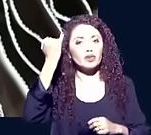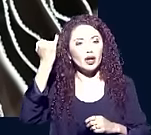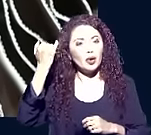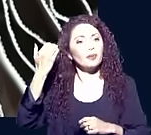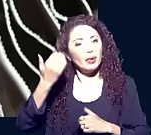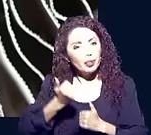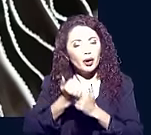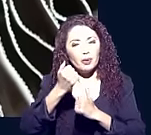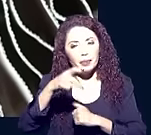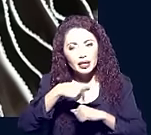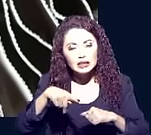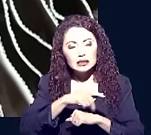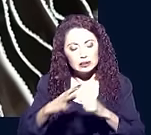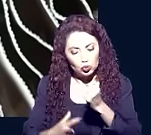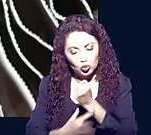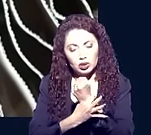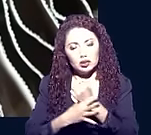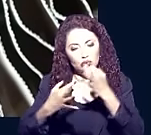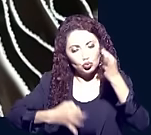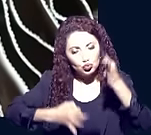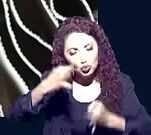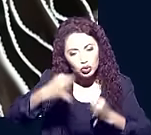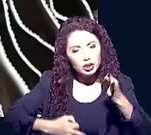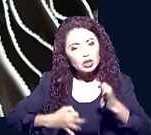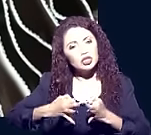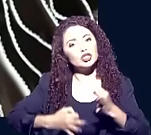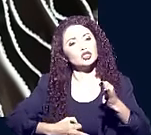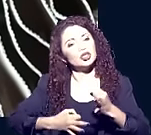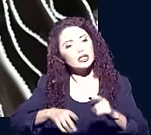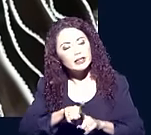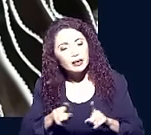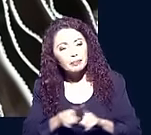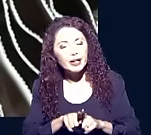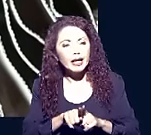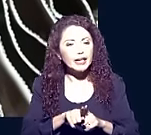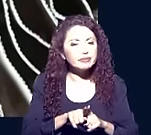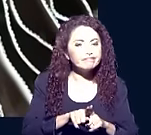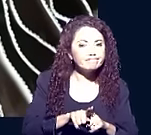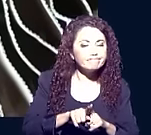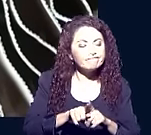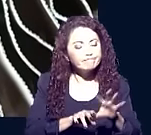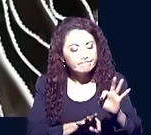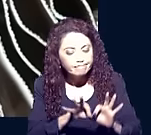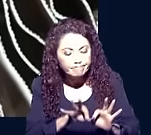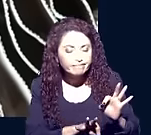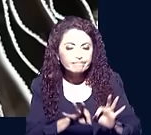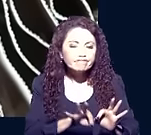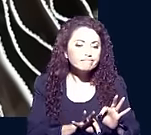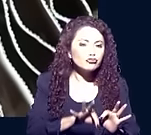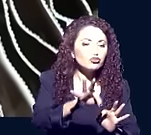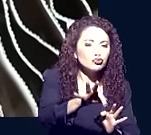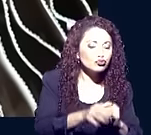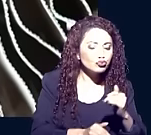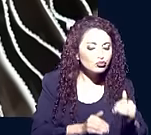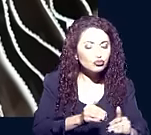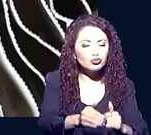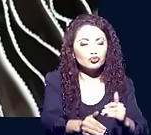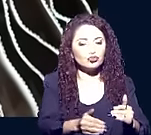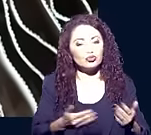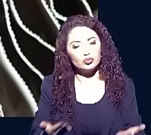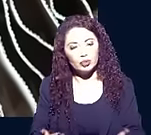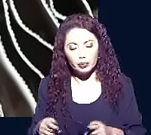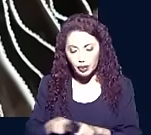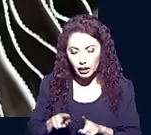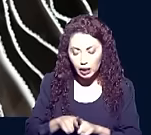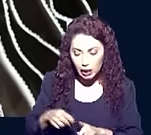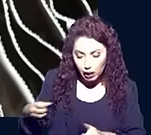jurídica previsibilidade e atrativos de de de Investimentos eh novas pautas